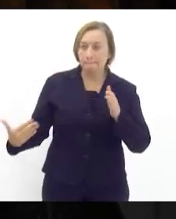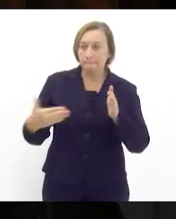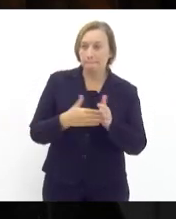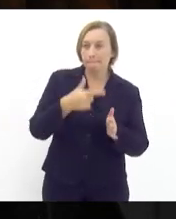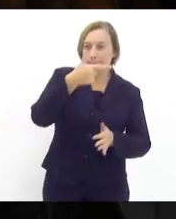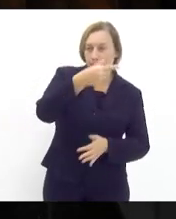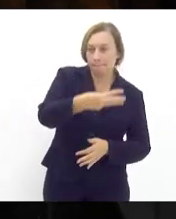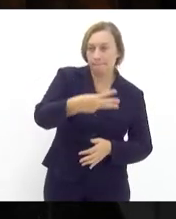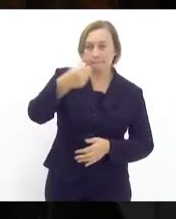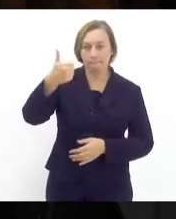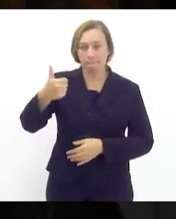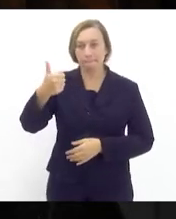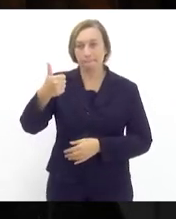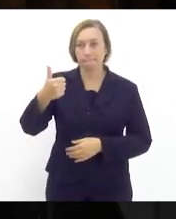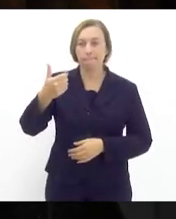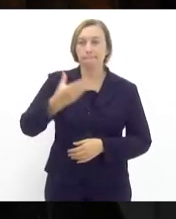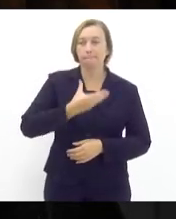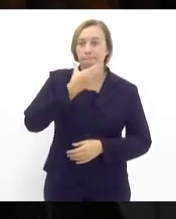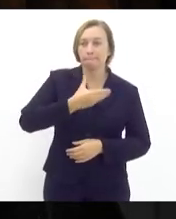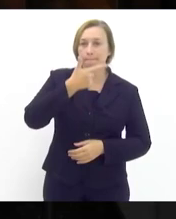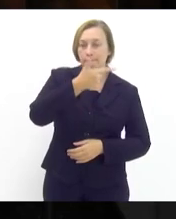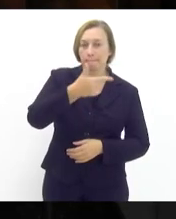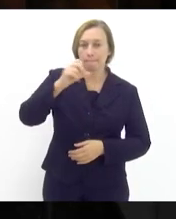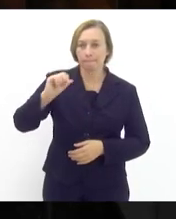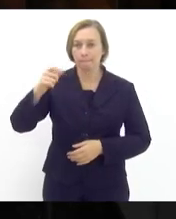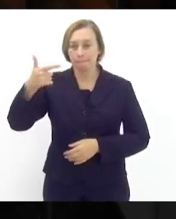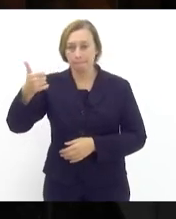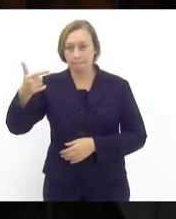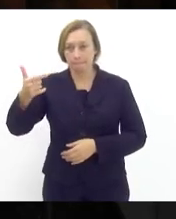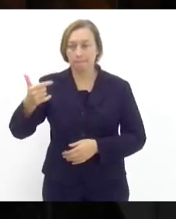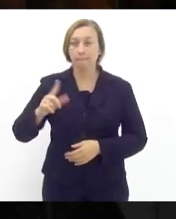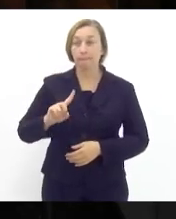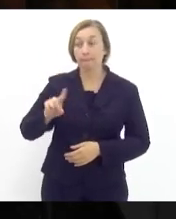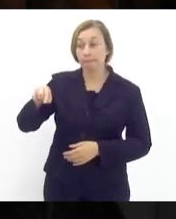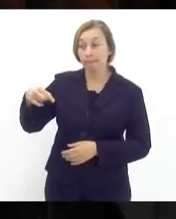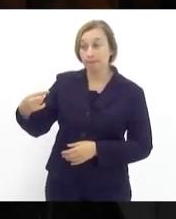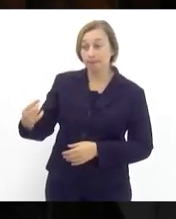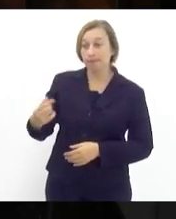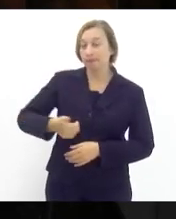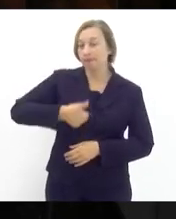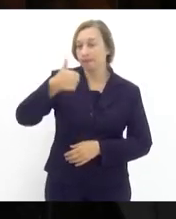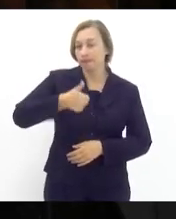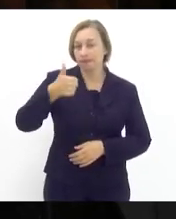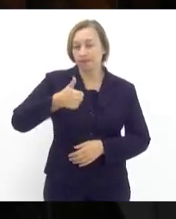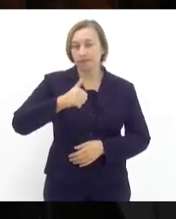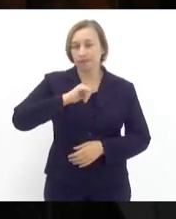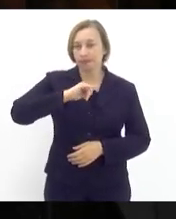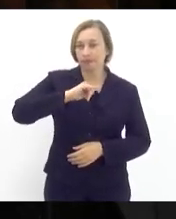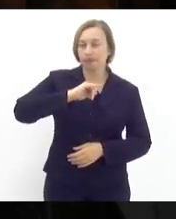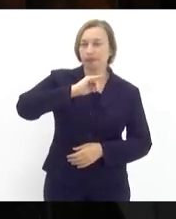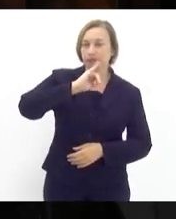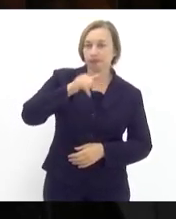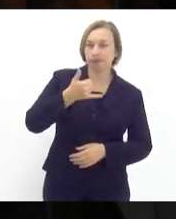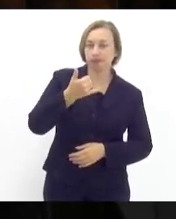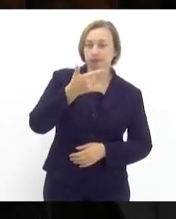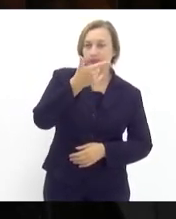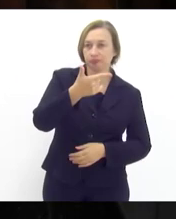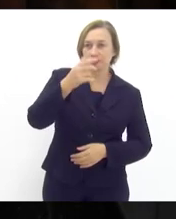31 de dezembro de 2012 a partir de primeiro de janeiro de 2013